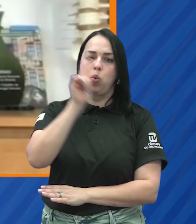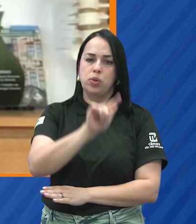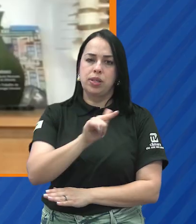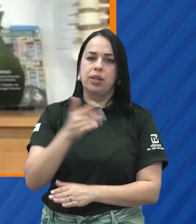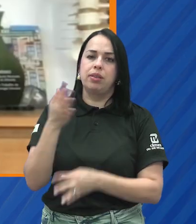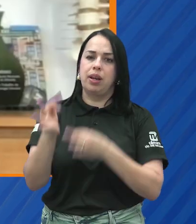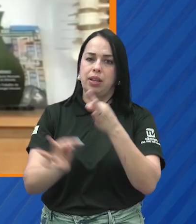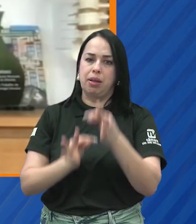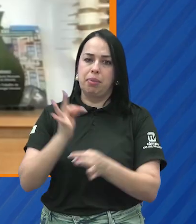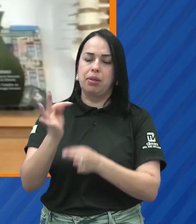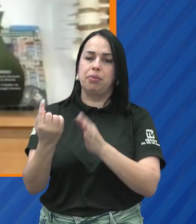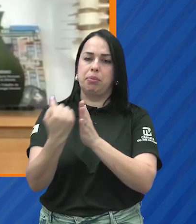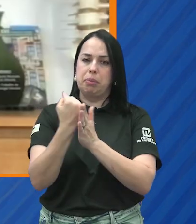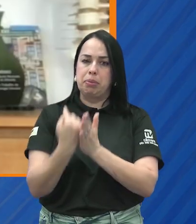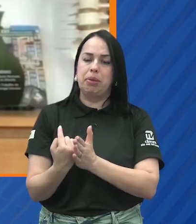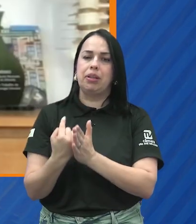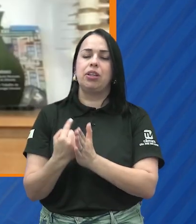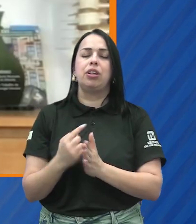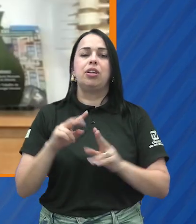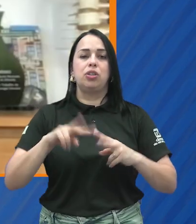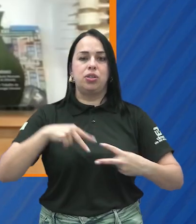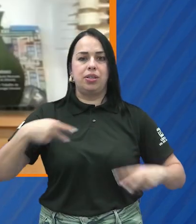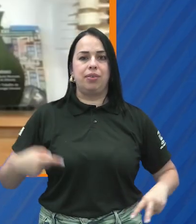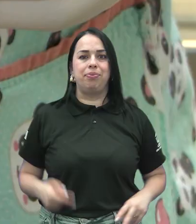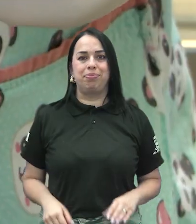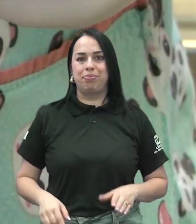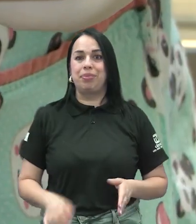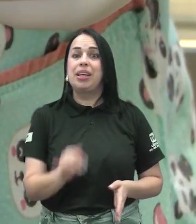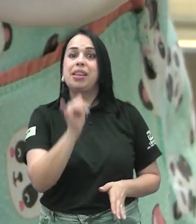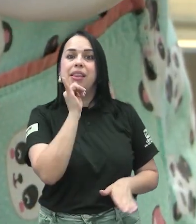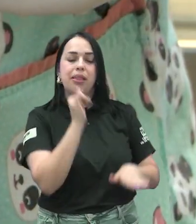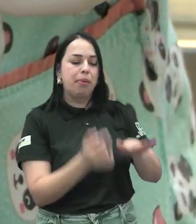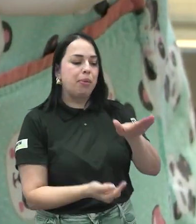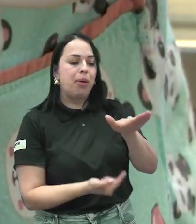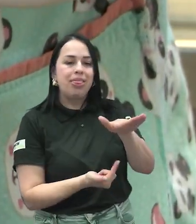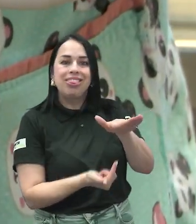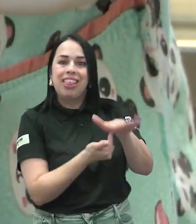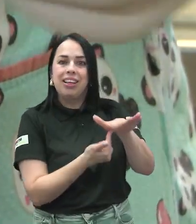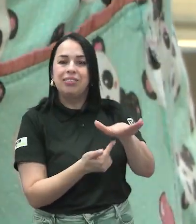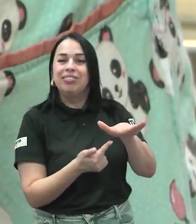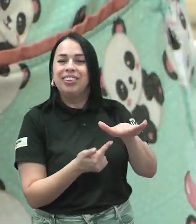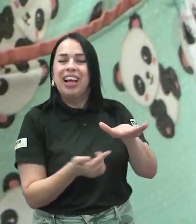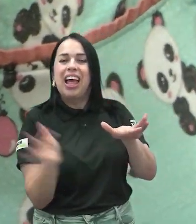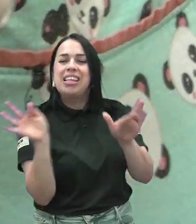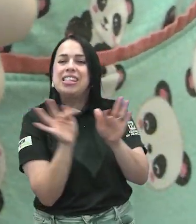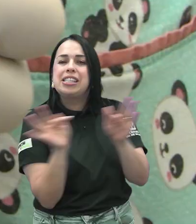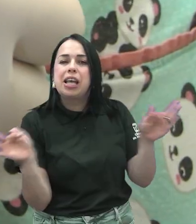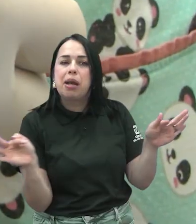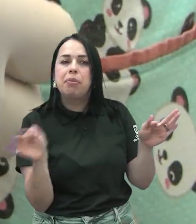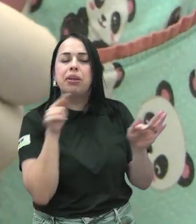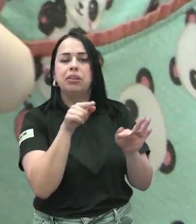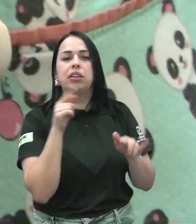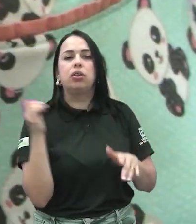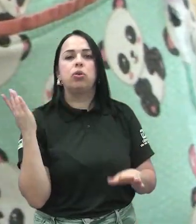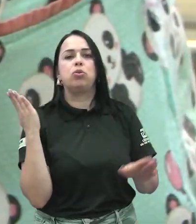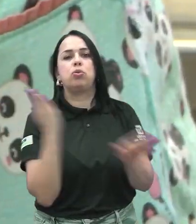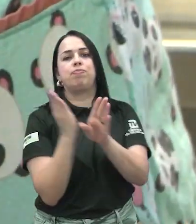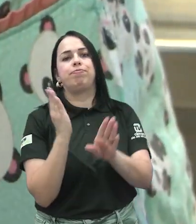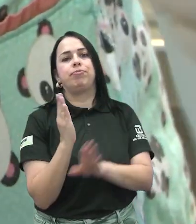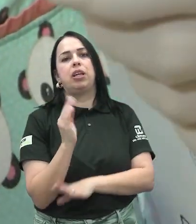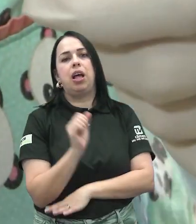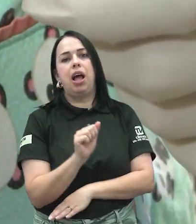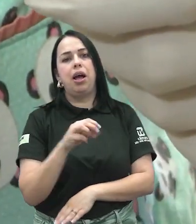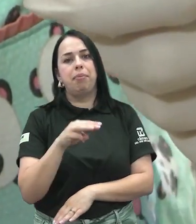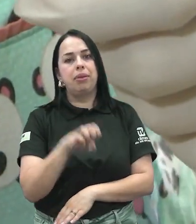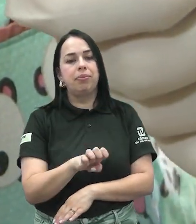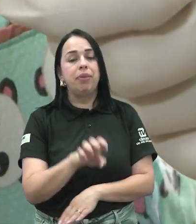diagnóstico, um acesso a esse tipo de exame genético. O teste do pezinho ampliado é a forma mais precoce